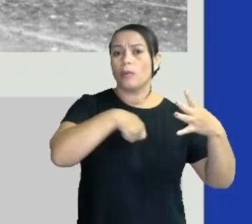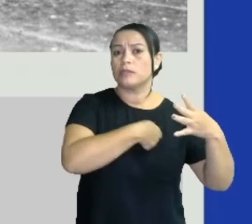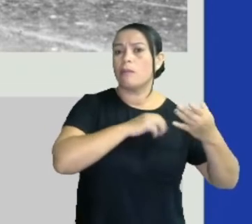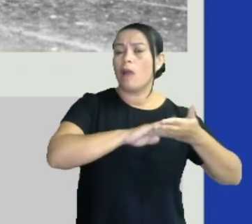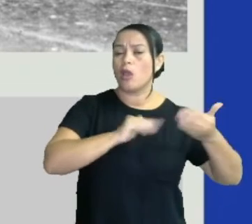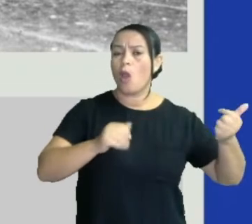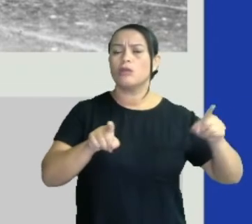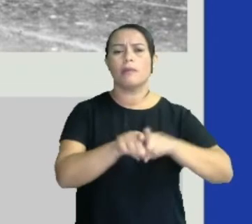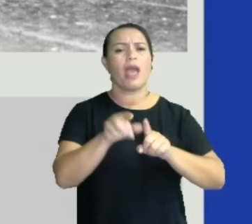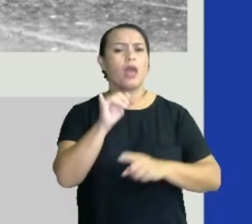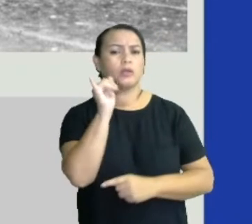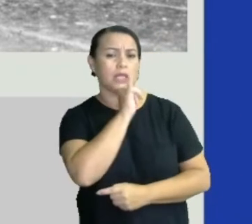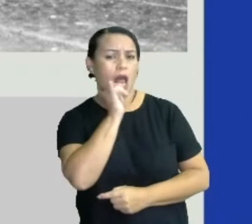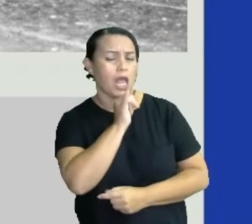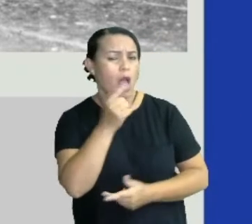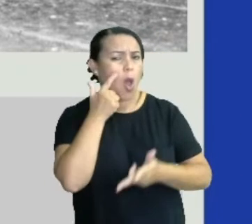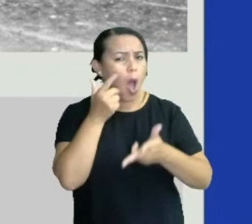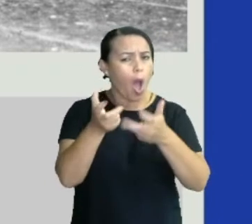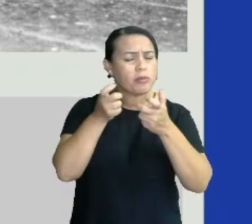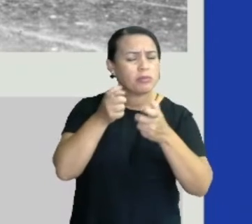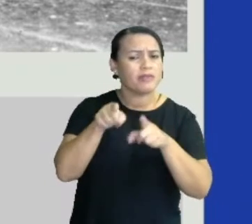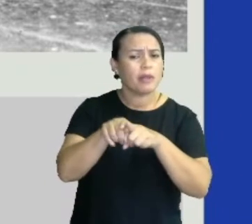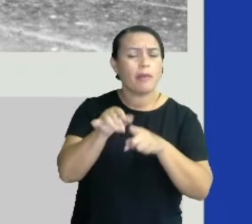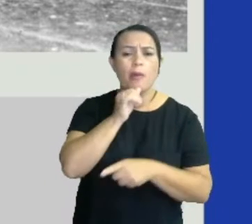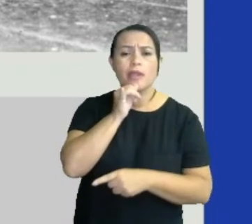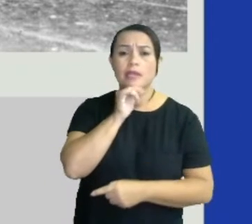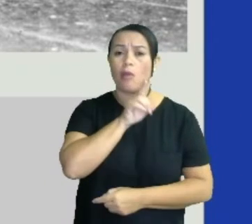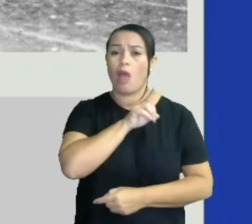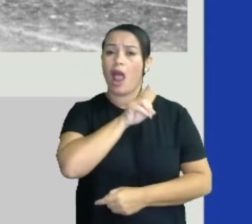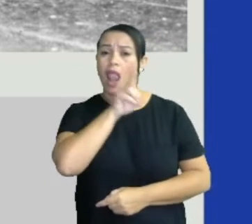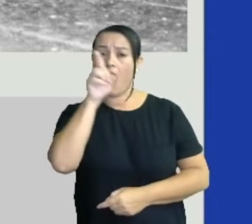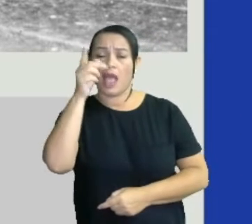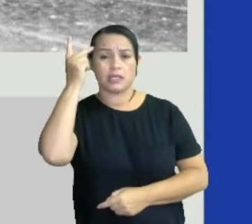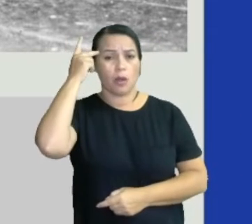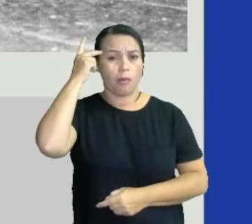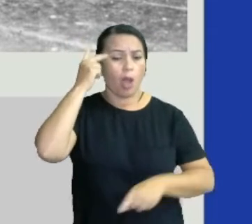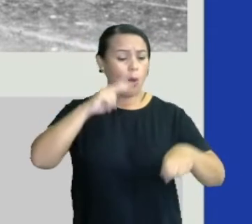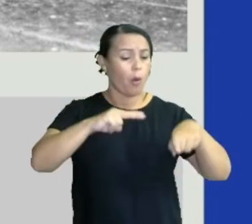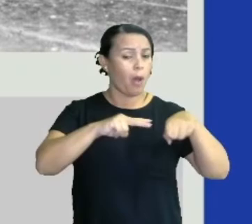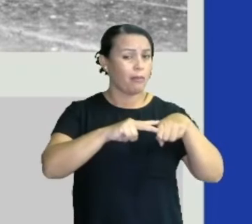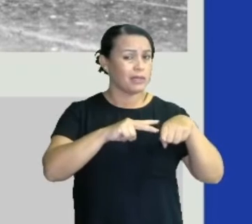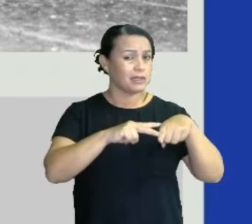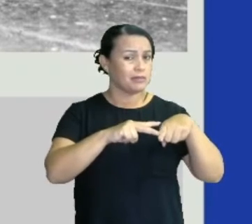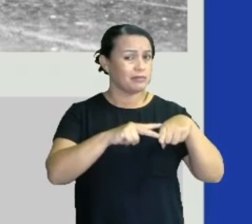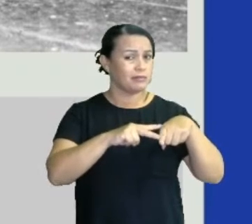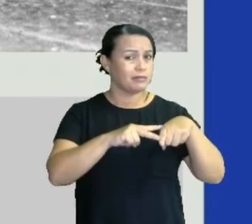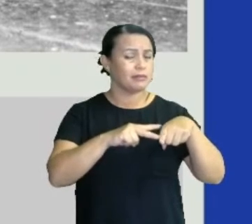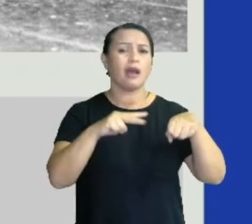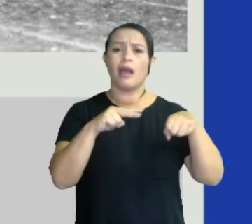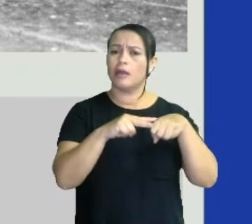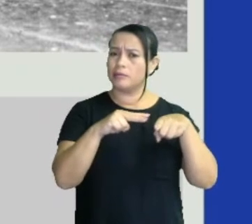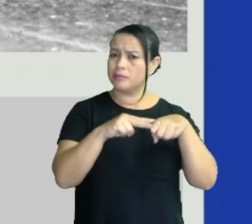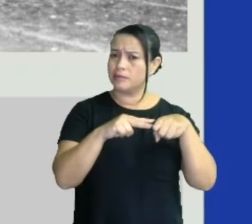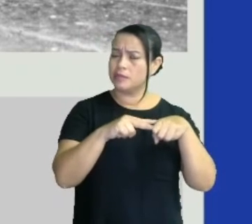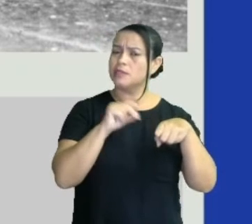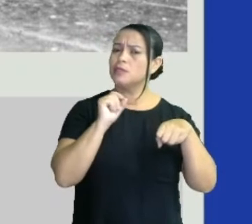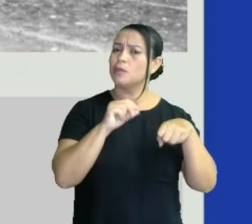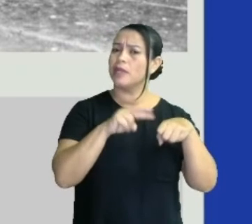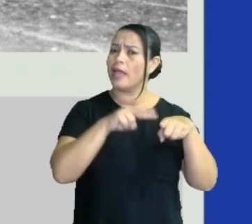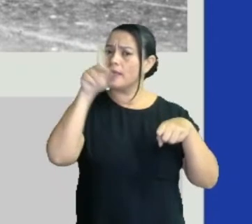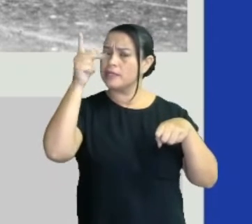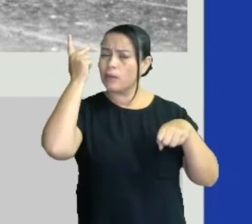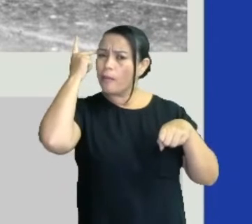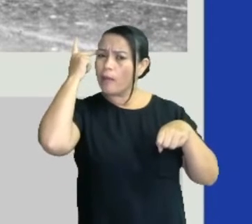Se você observar, por exemplo, a pizza lá no estado de São Paulo, a pizza que